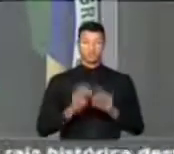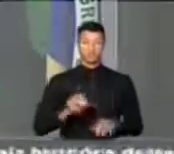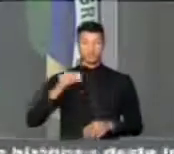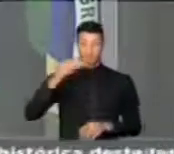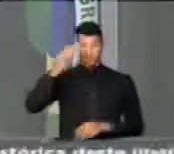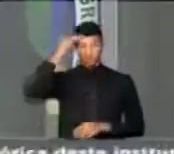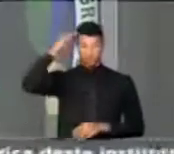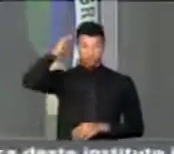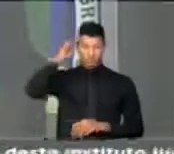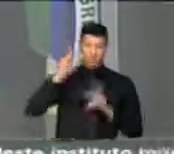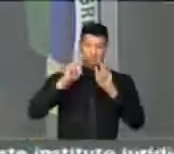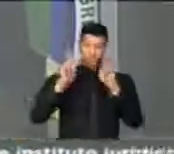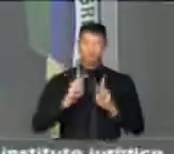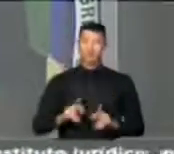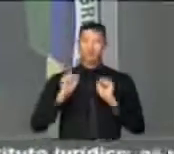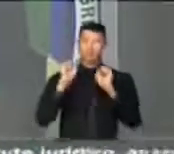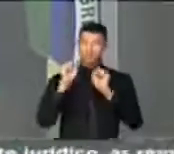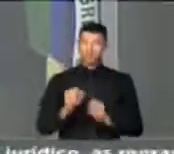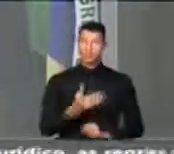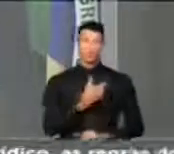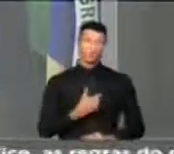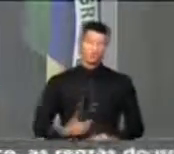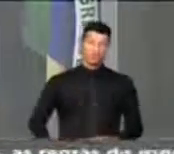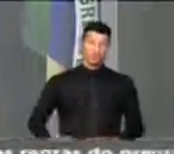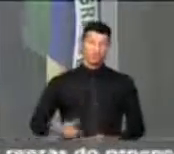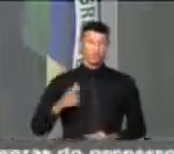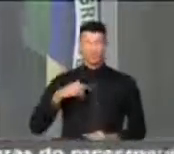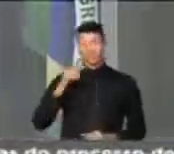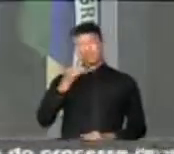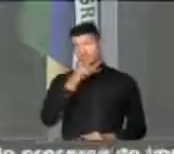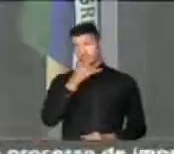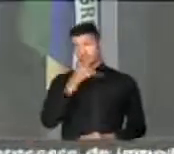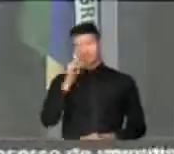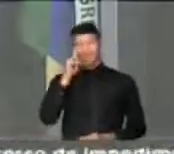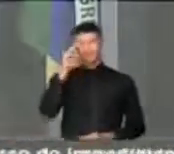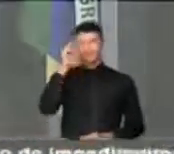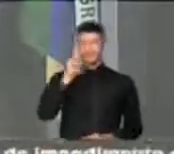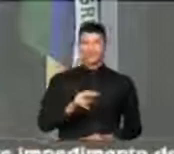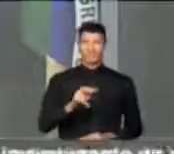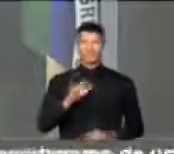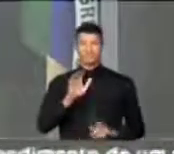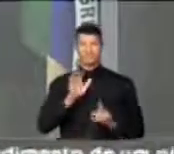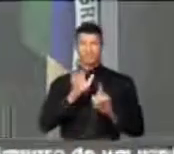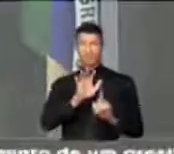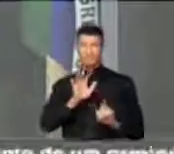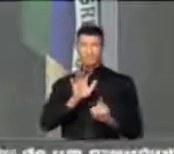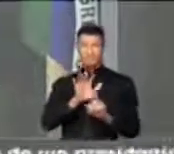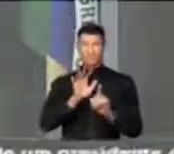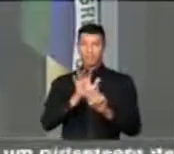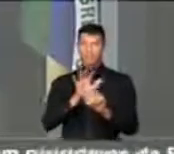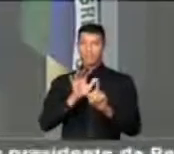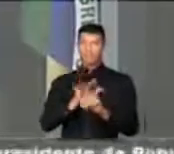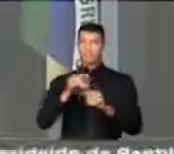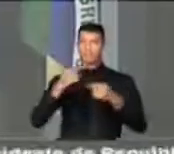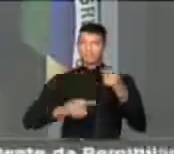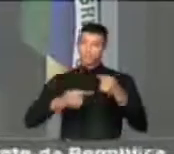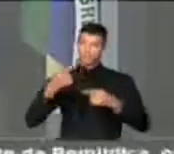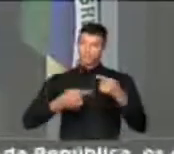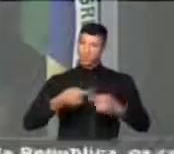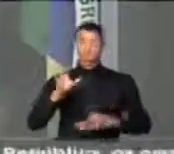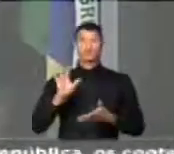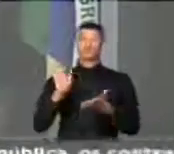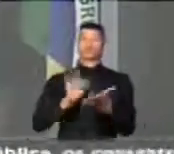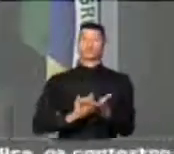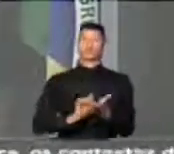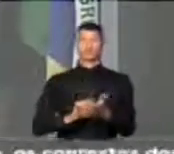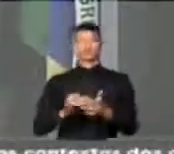para ele poder governar. É muito triste se ver pressões políticas